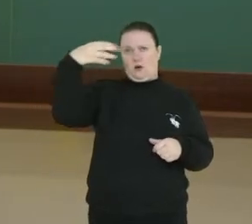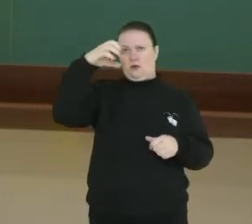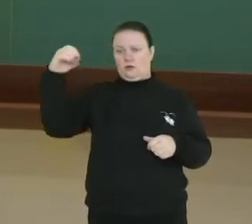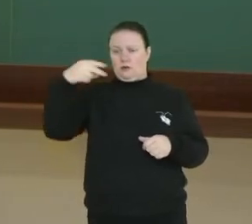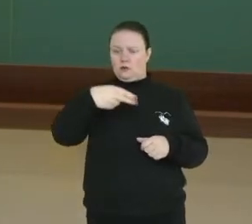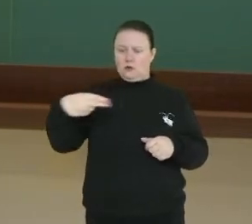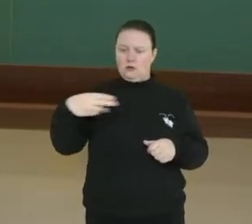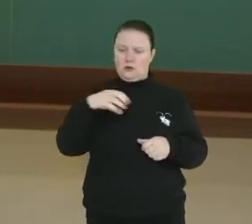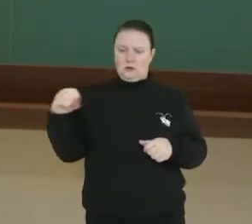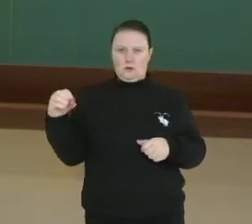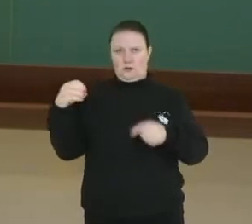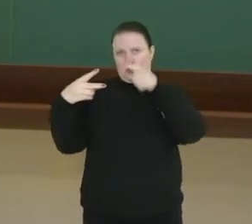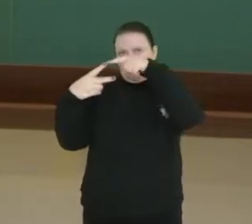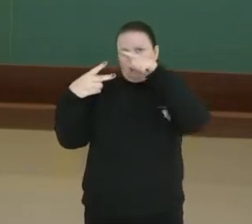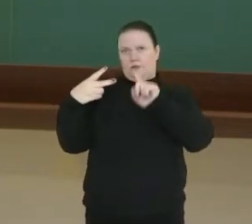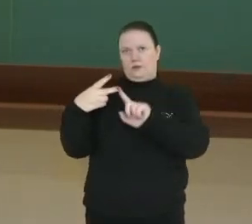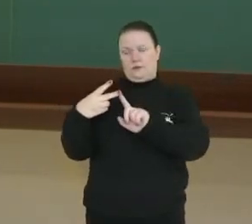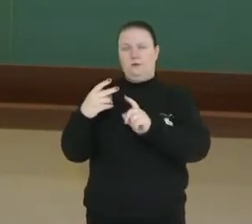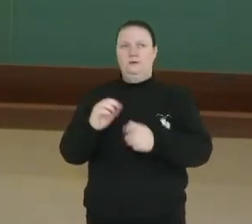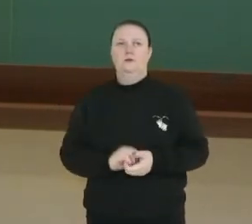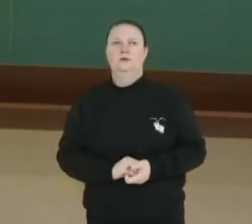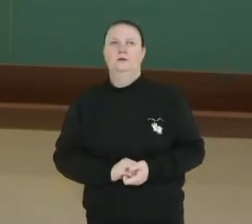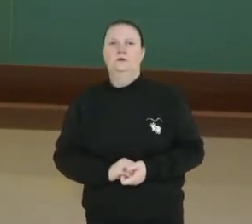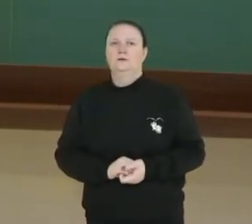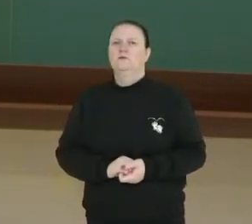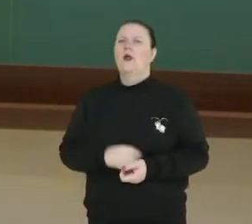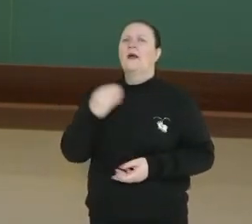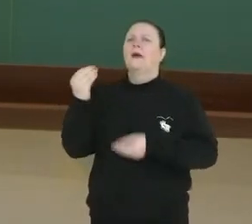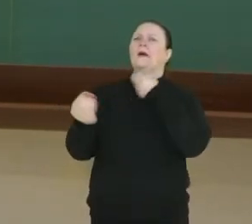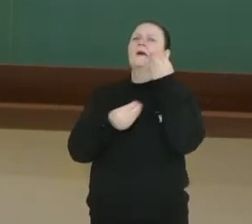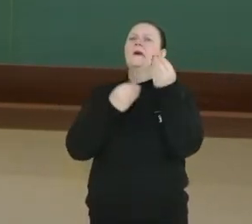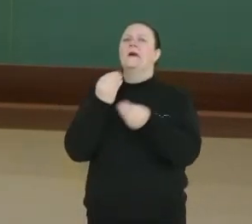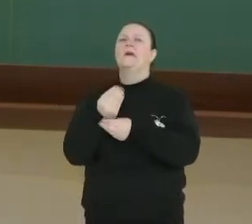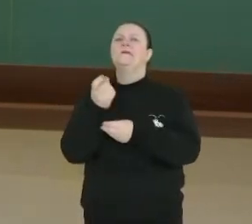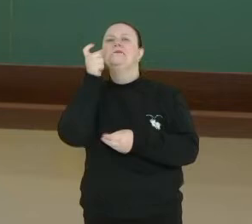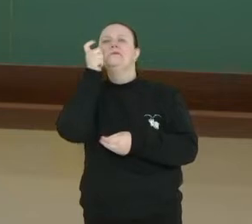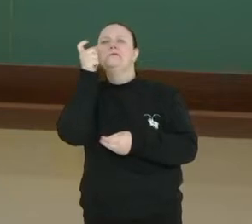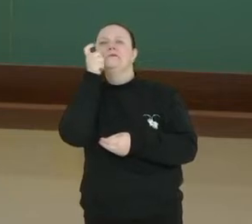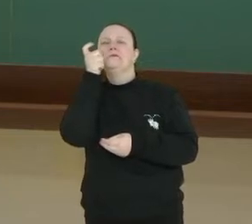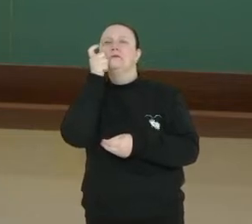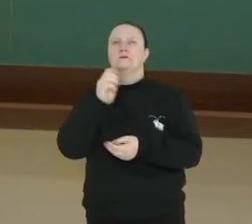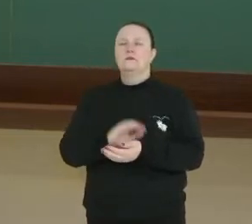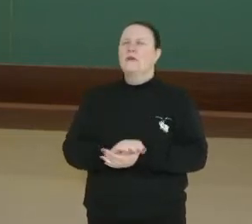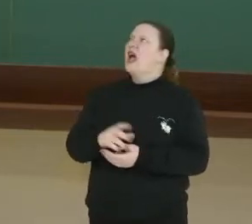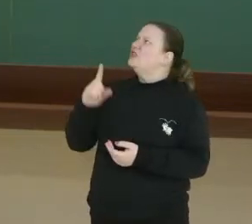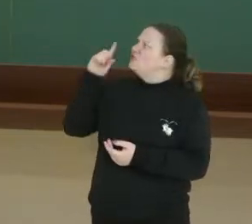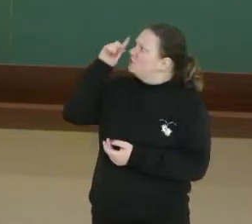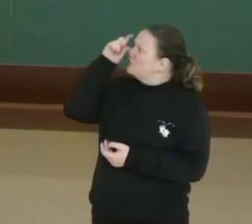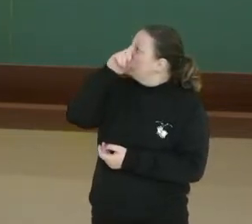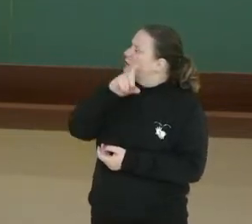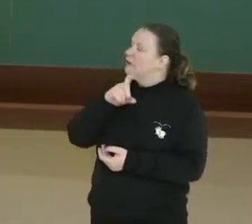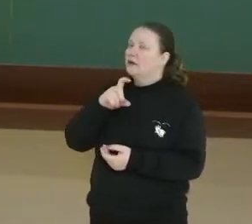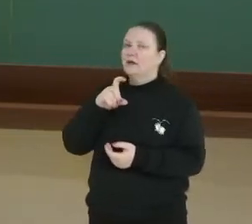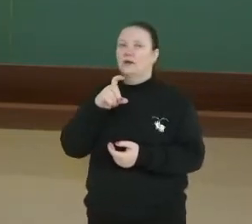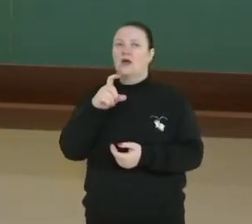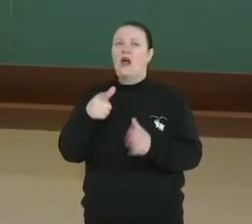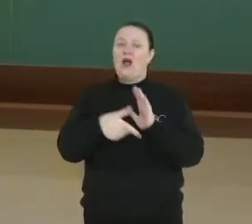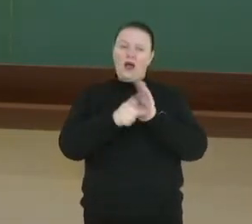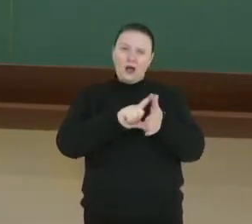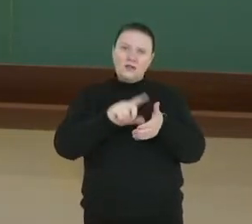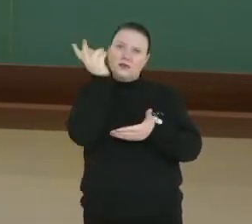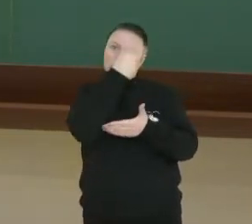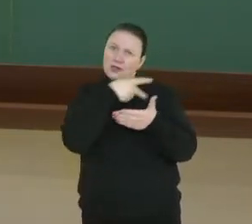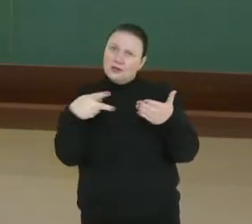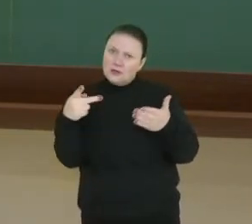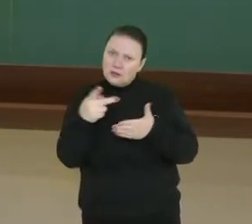Então as duas estão na forma geral. E como é que eu vou ver? Ah, professor, agora ficou difícil. Lá na outra, eu tinha os desenhos. Eu vou precisar